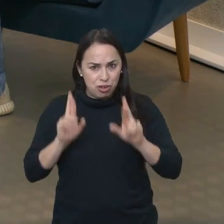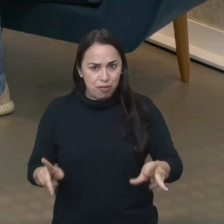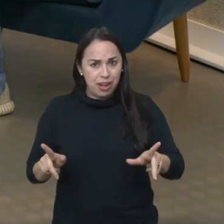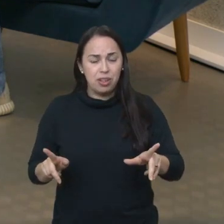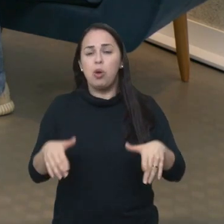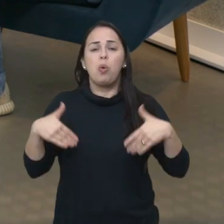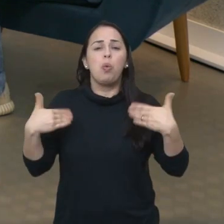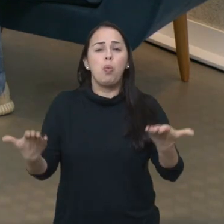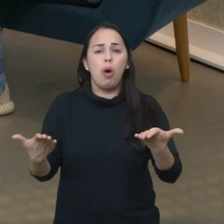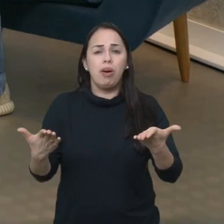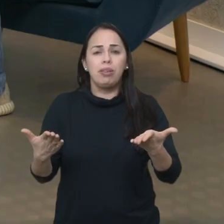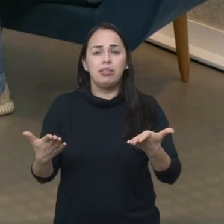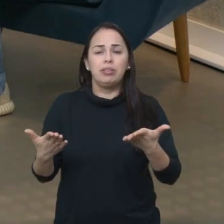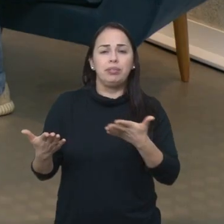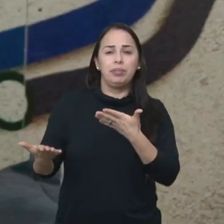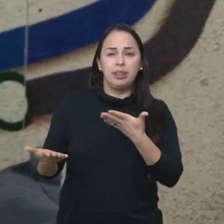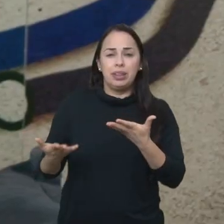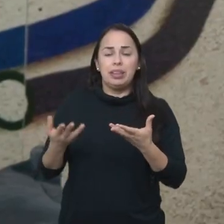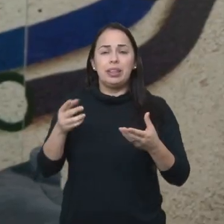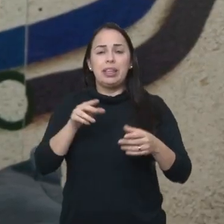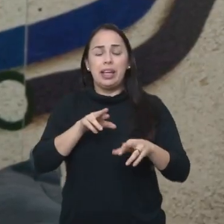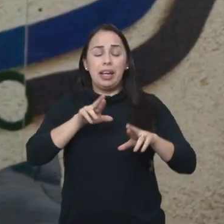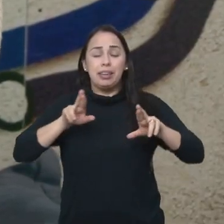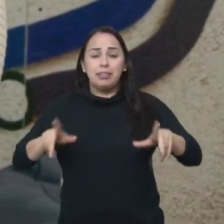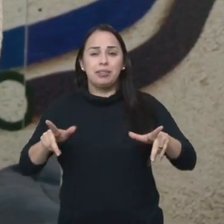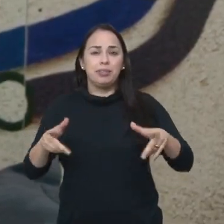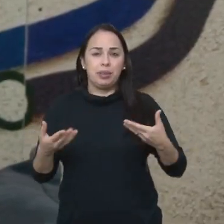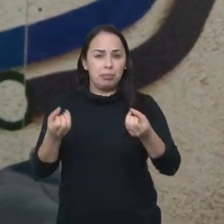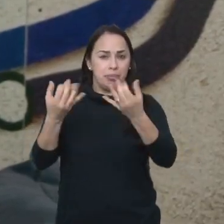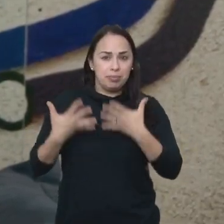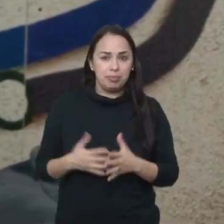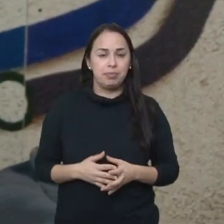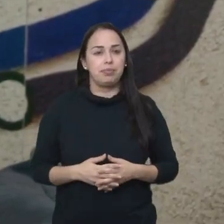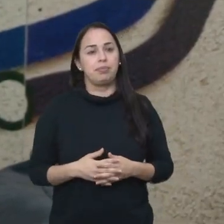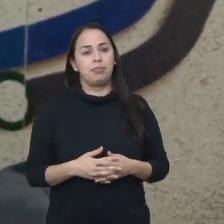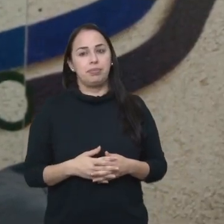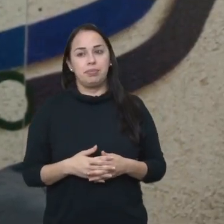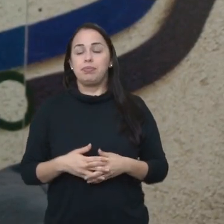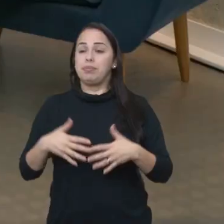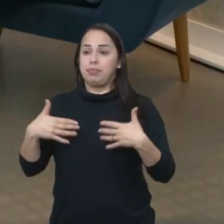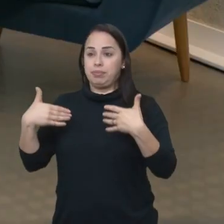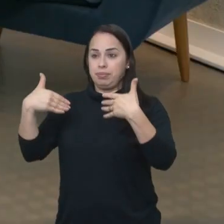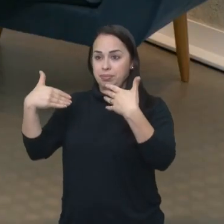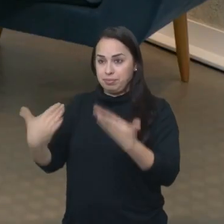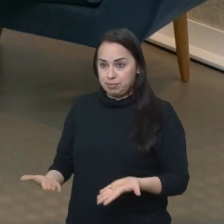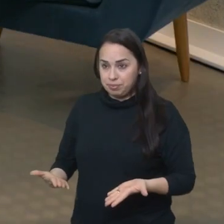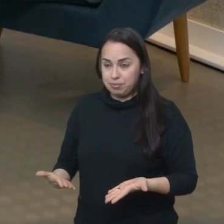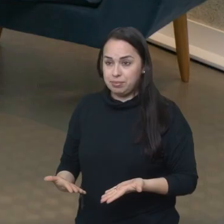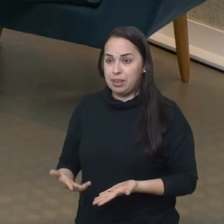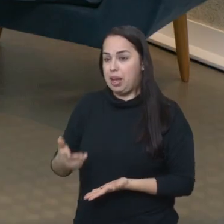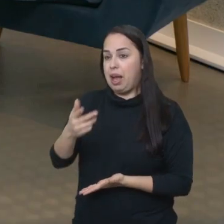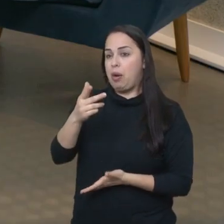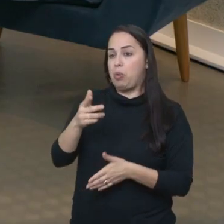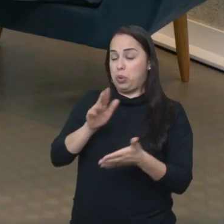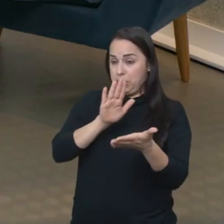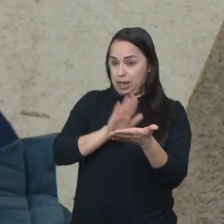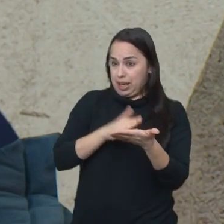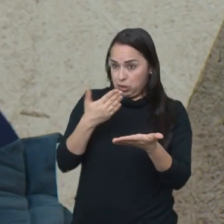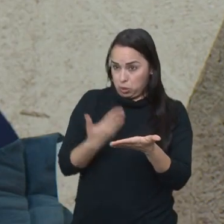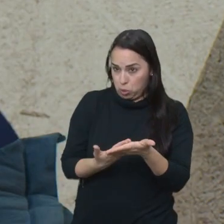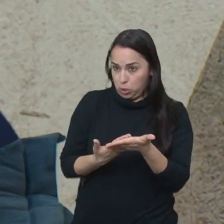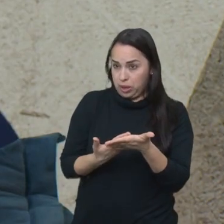intérprete e tradutora de Libras. Qual que é a diferença entre um e outro? O que cada um tem? Conta pra gente. O tradutor é